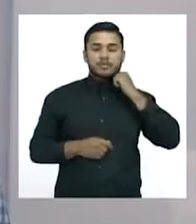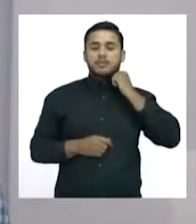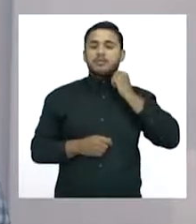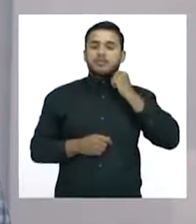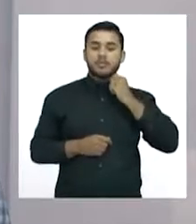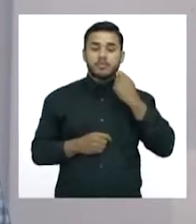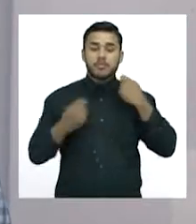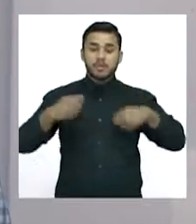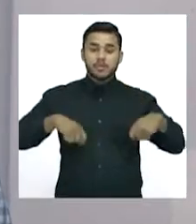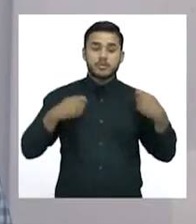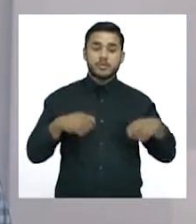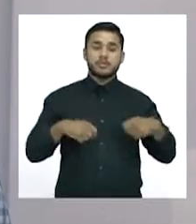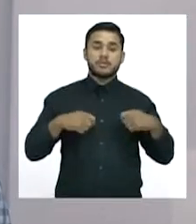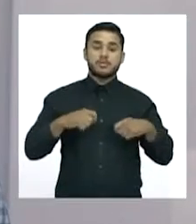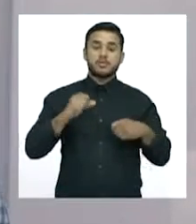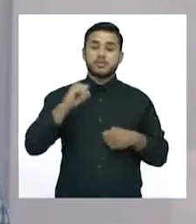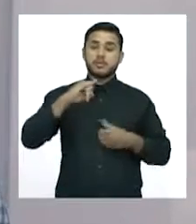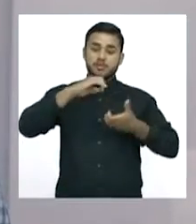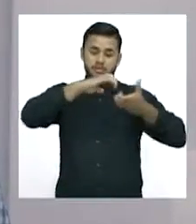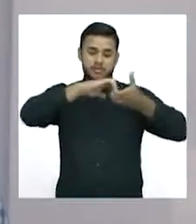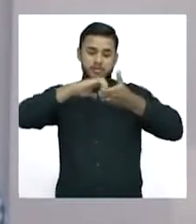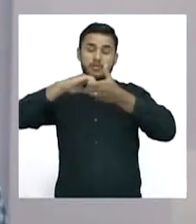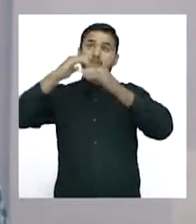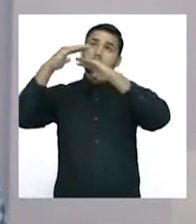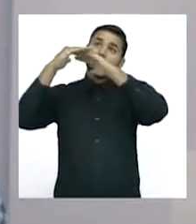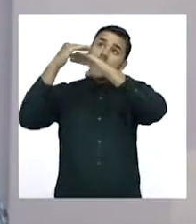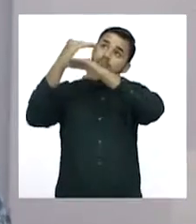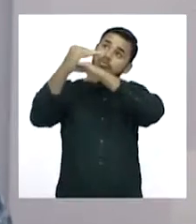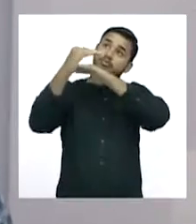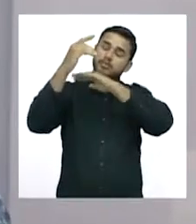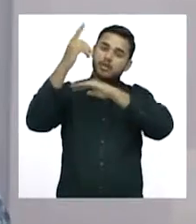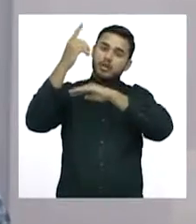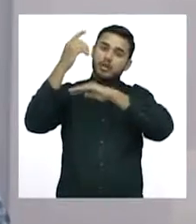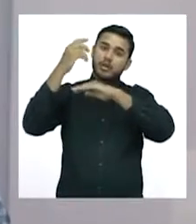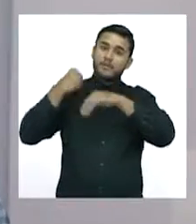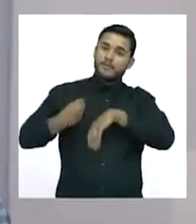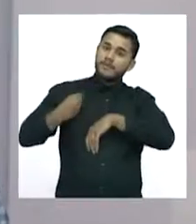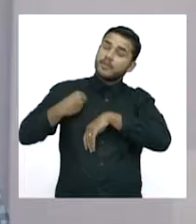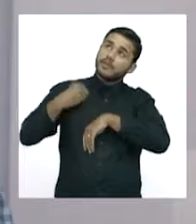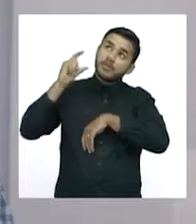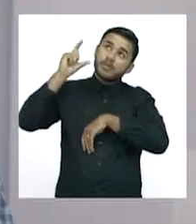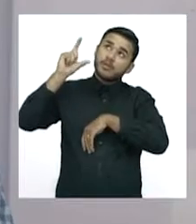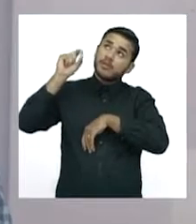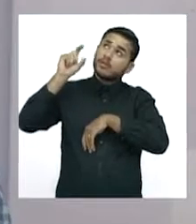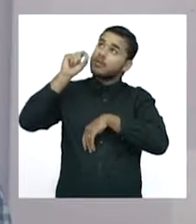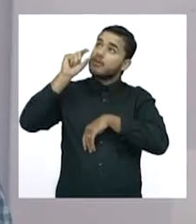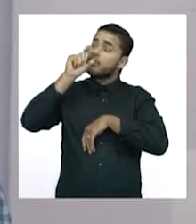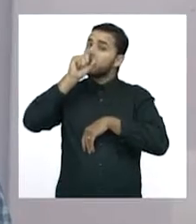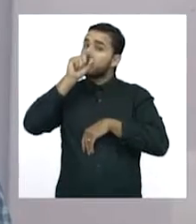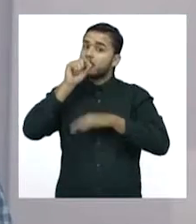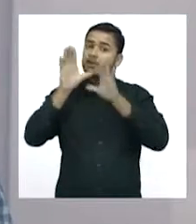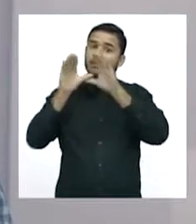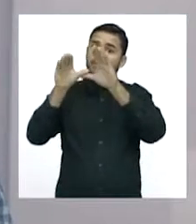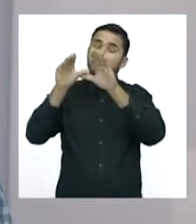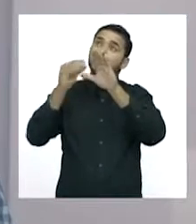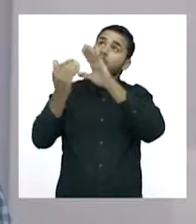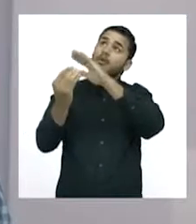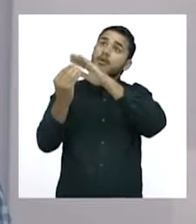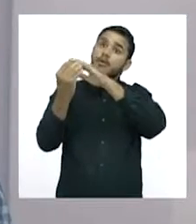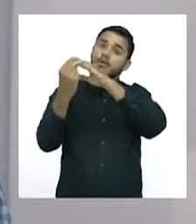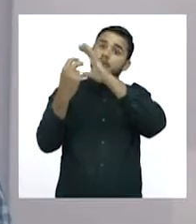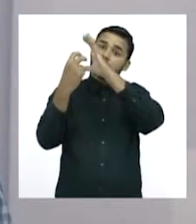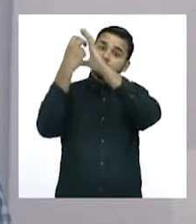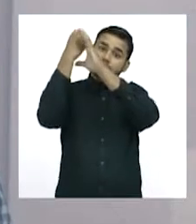o forro, caso haja, outros espaços onde ele pudesse pousar e ficar alojando, estava passível, inclusive, de